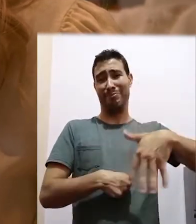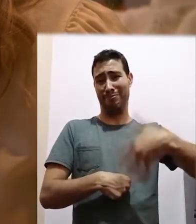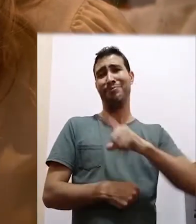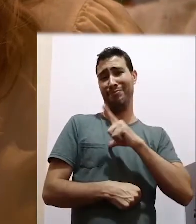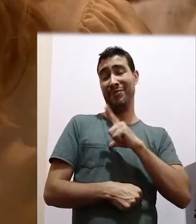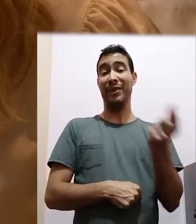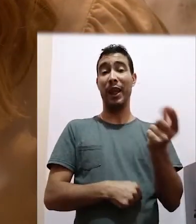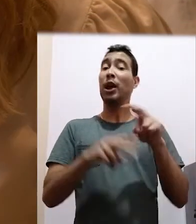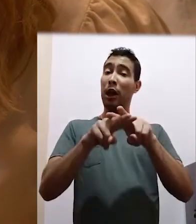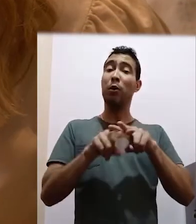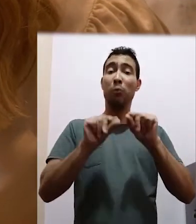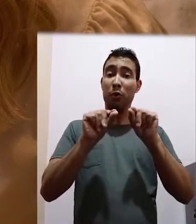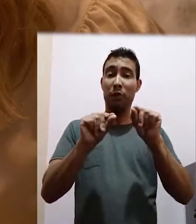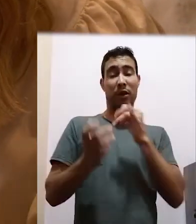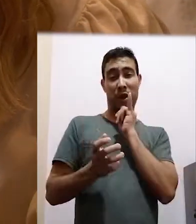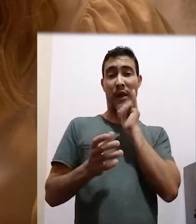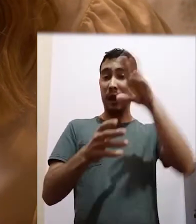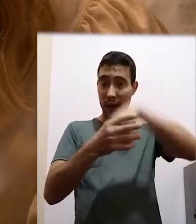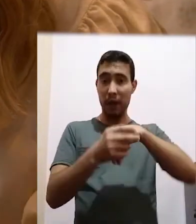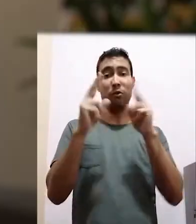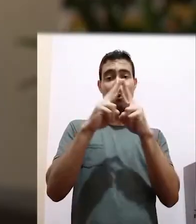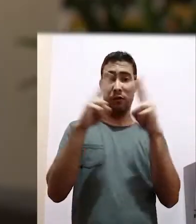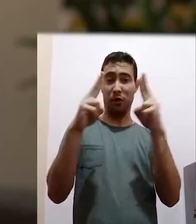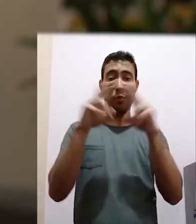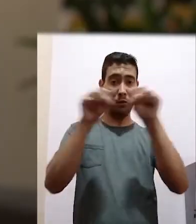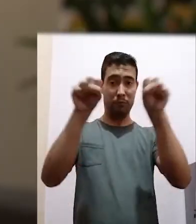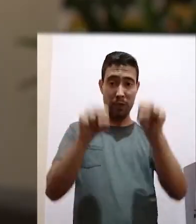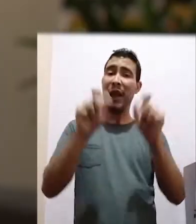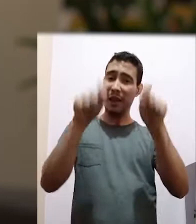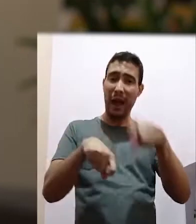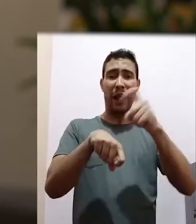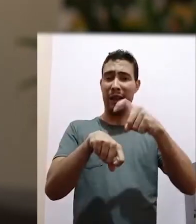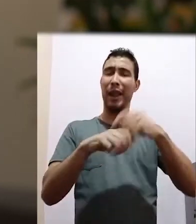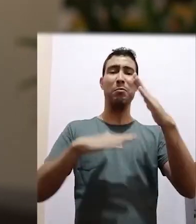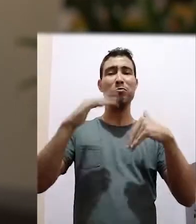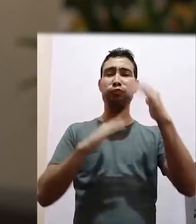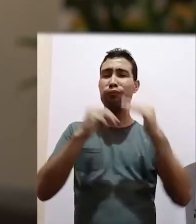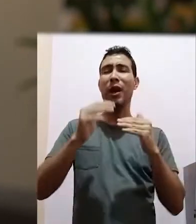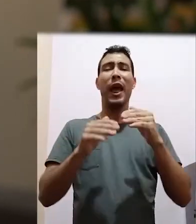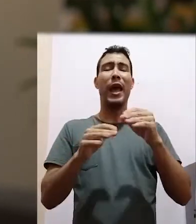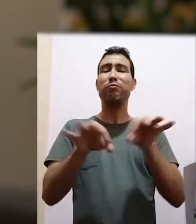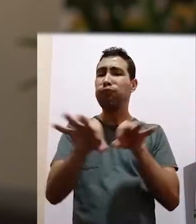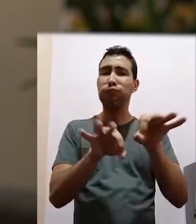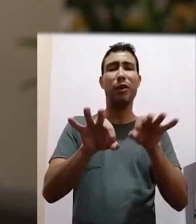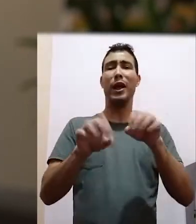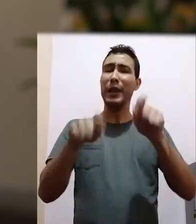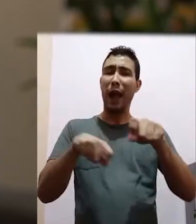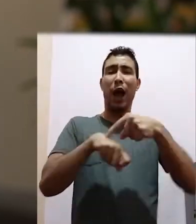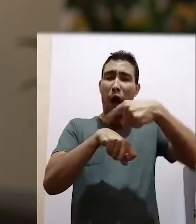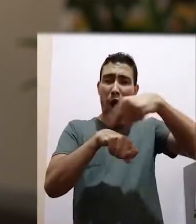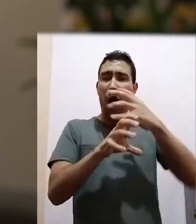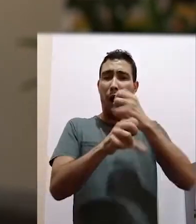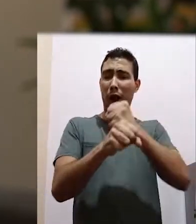todo mundo. E essa é a graça de um aprendizado que se dá em grande parte no ambiente digital. Você pode, por causa da flexibilidade,